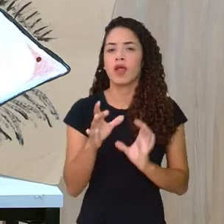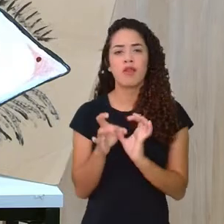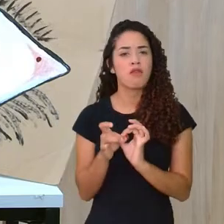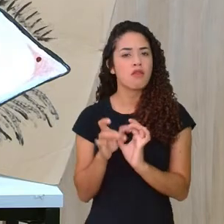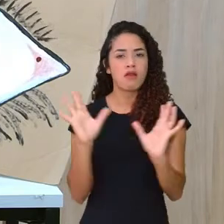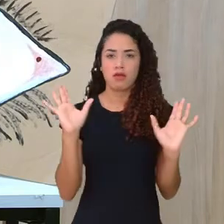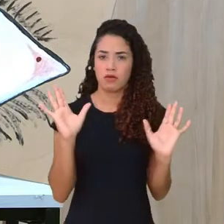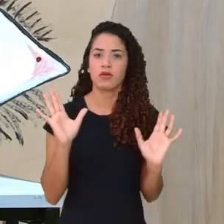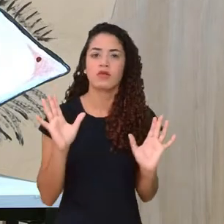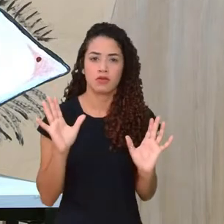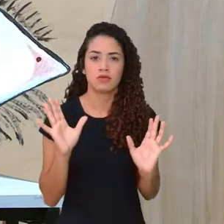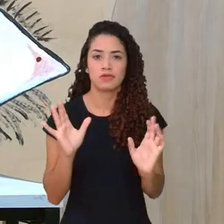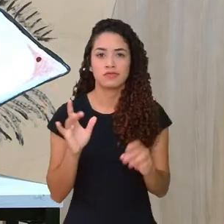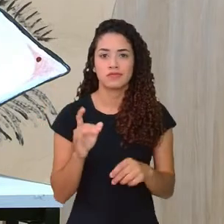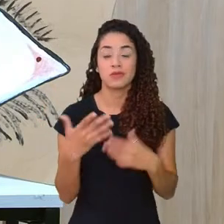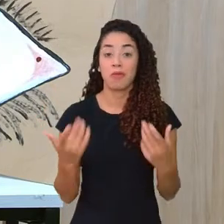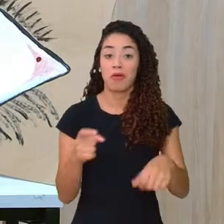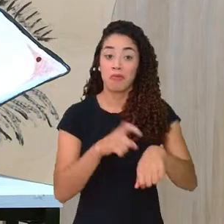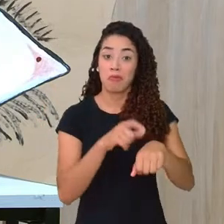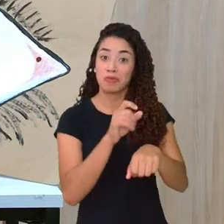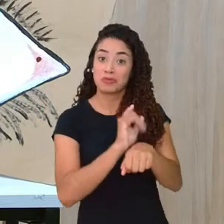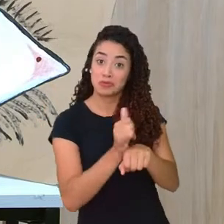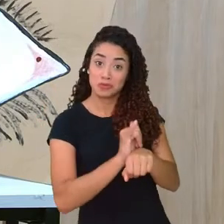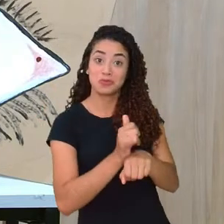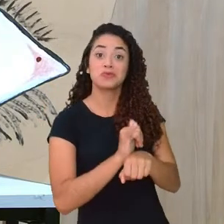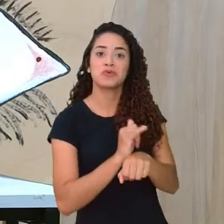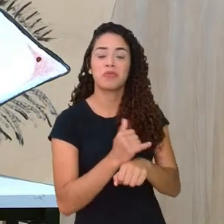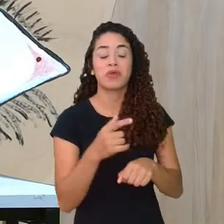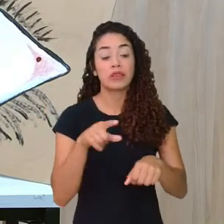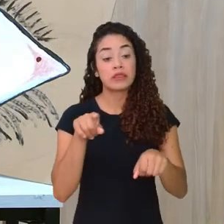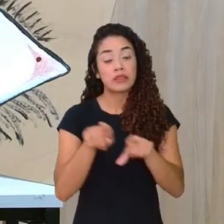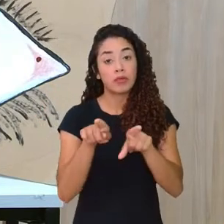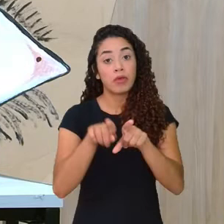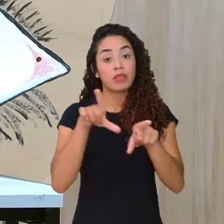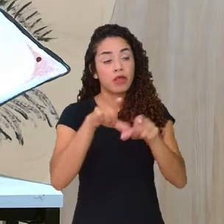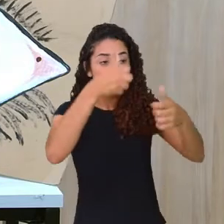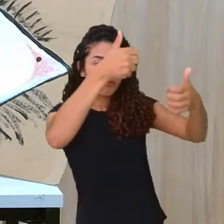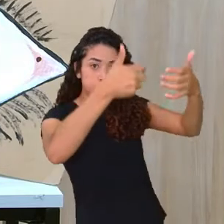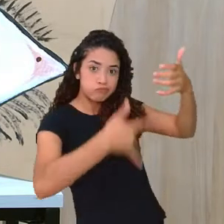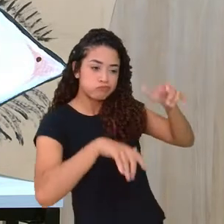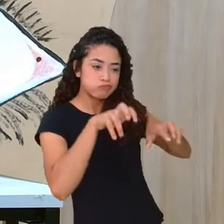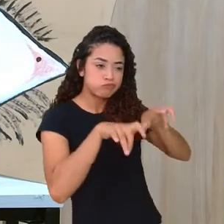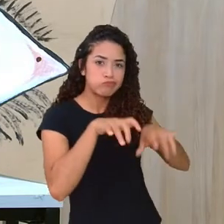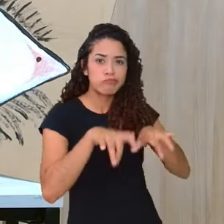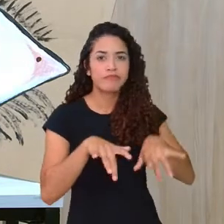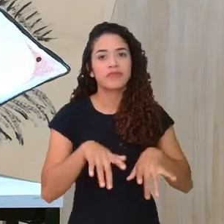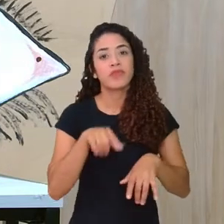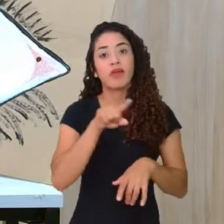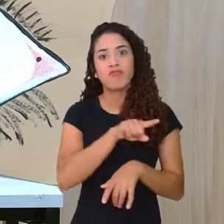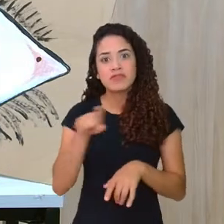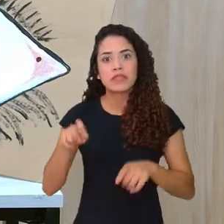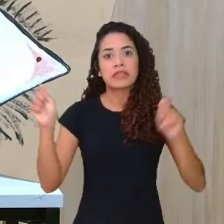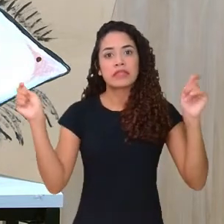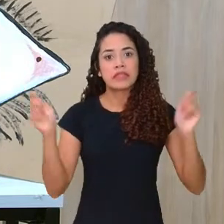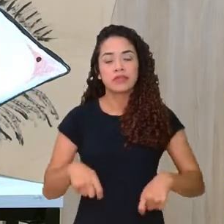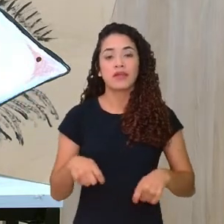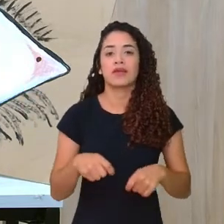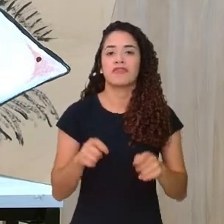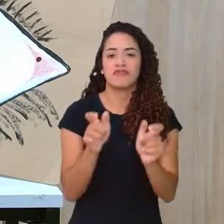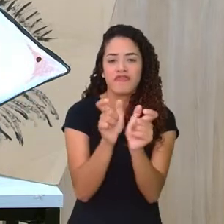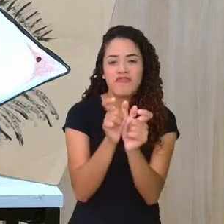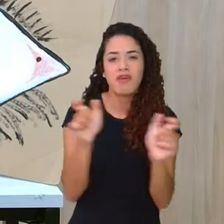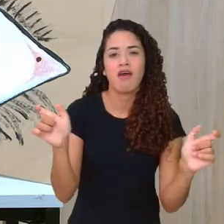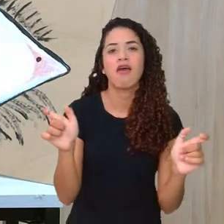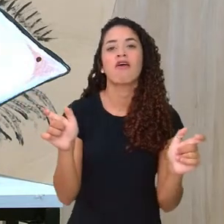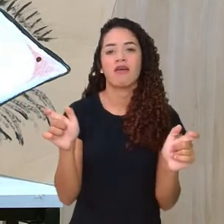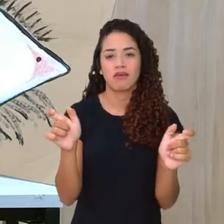momento aí do YouTube. Não esquecendo que no YouTube também tem o chat. E vocês vão poder colocar lá no chat, gente, uma frase aí